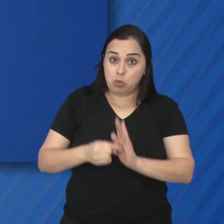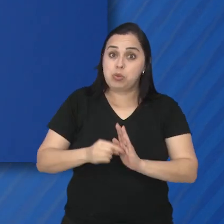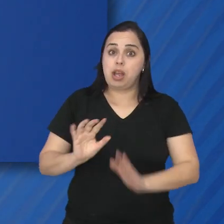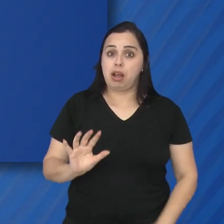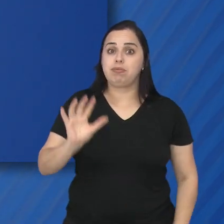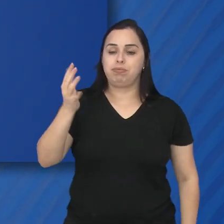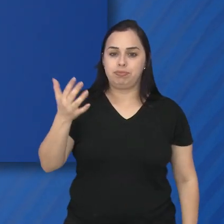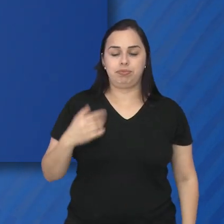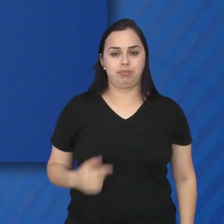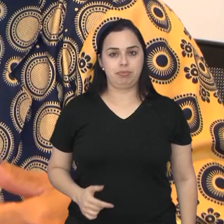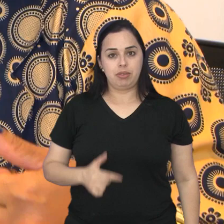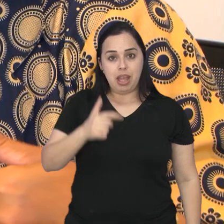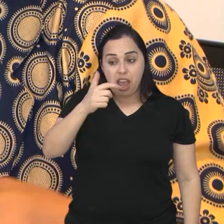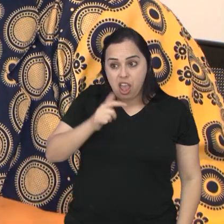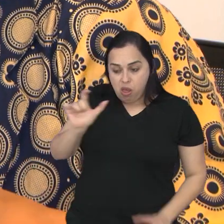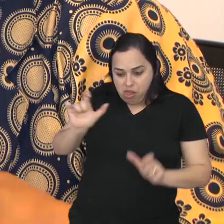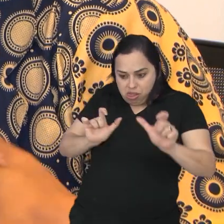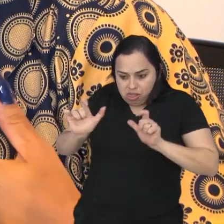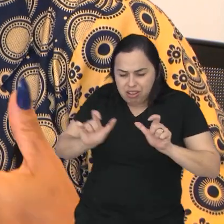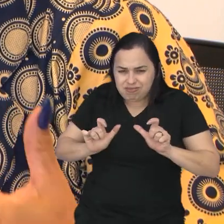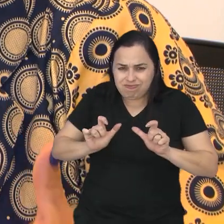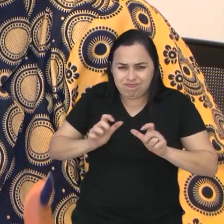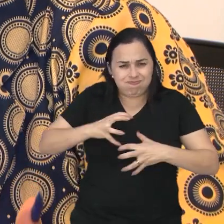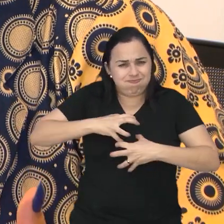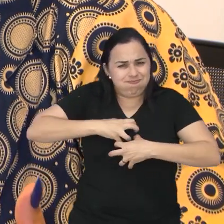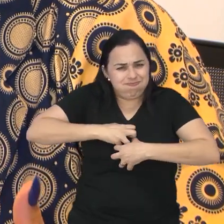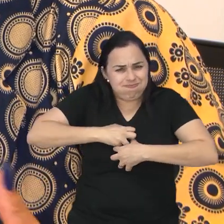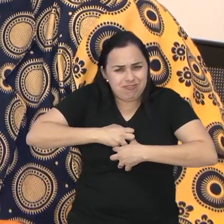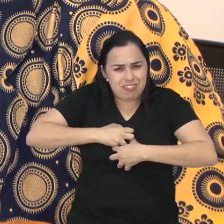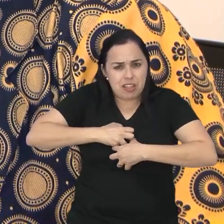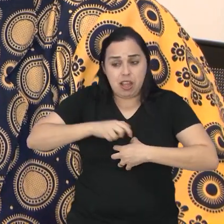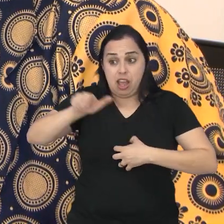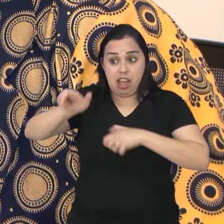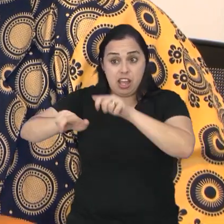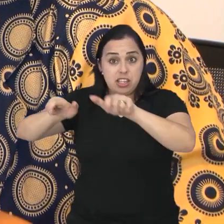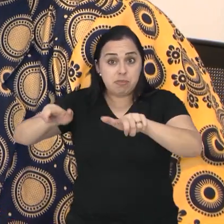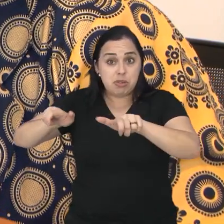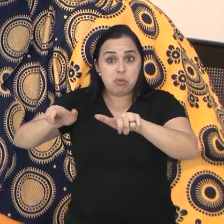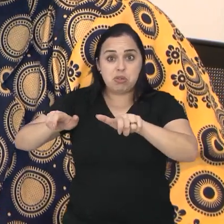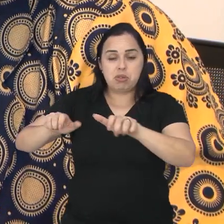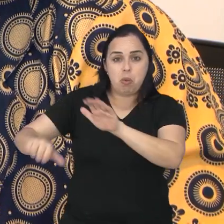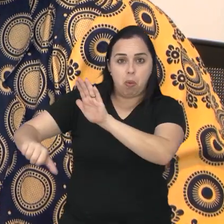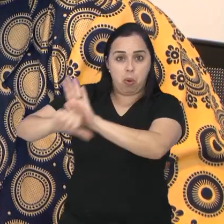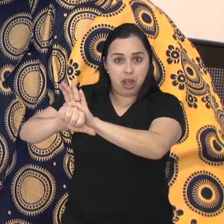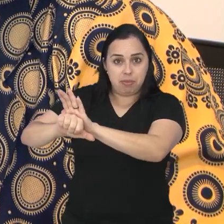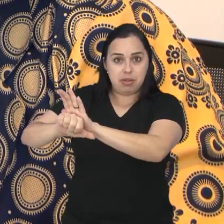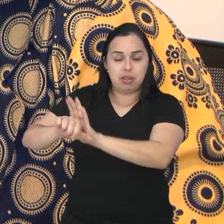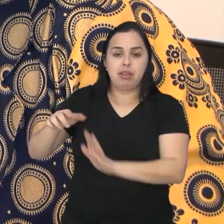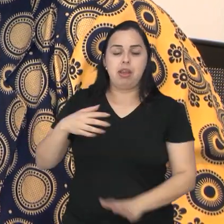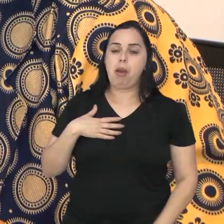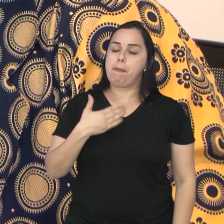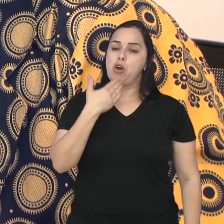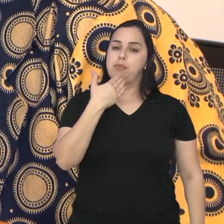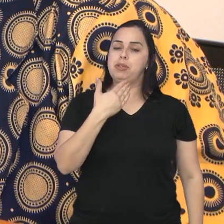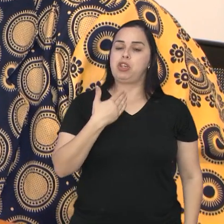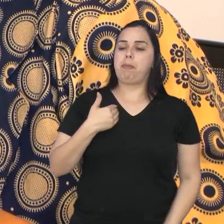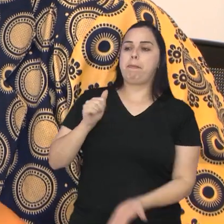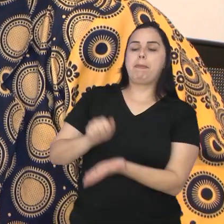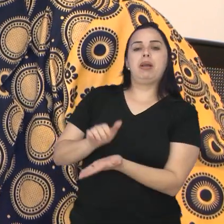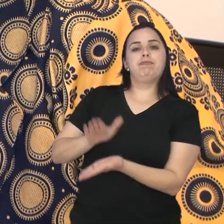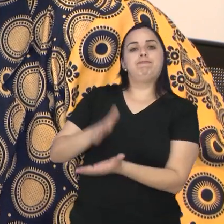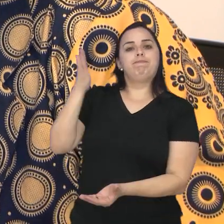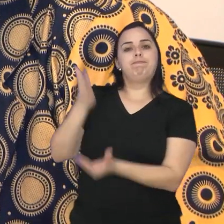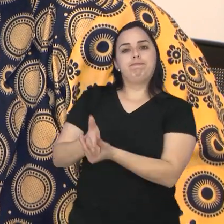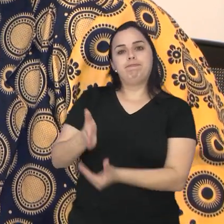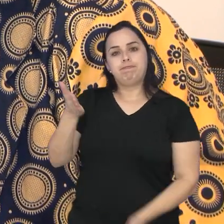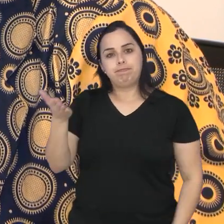denúncias relatadas se eu sofria algum dano pela pela prática do crime de ódio eu posso por exemplo